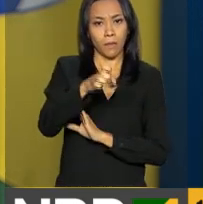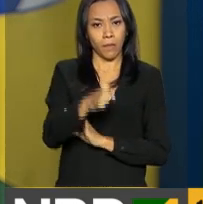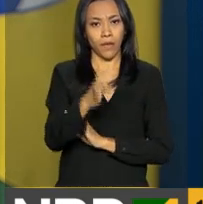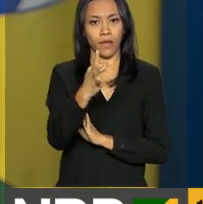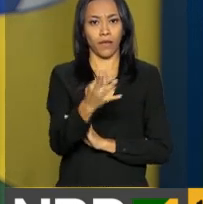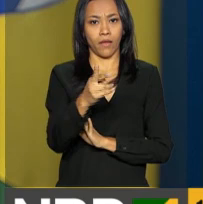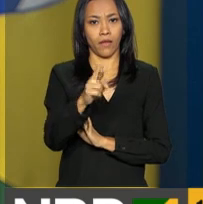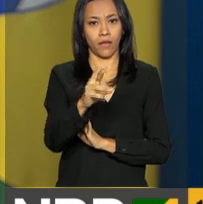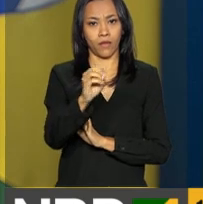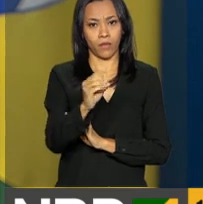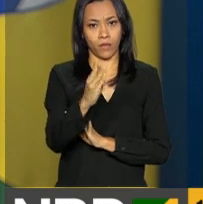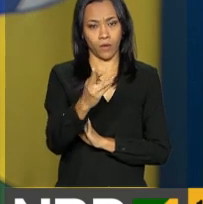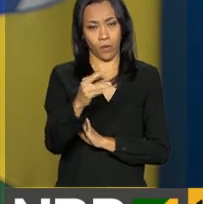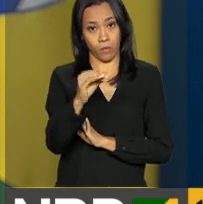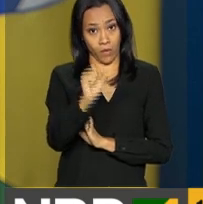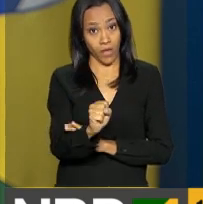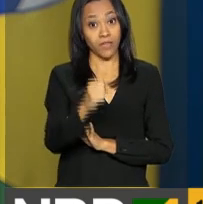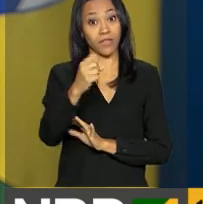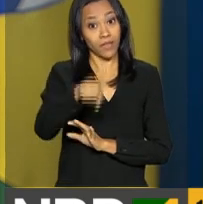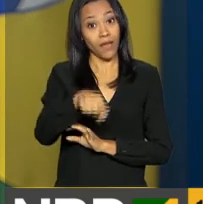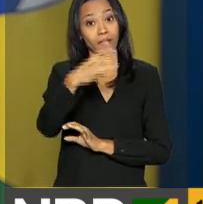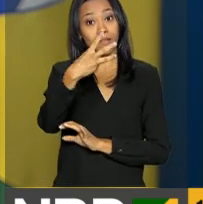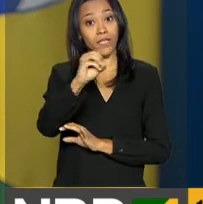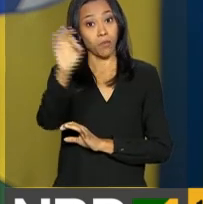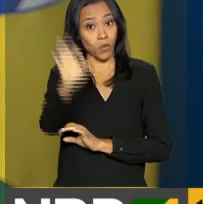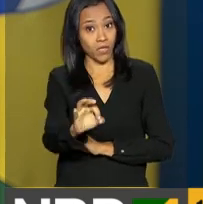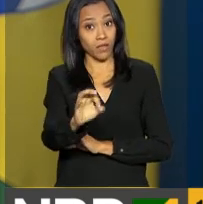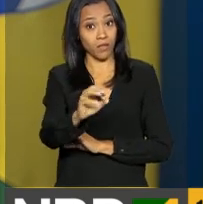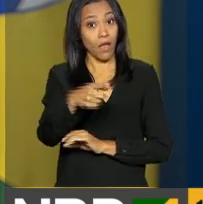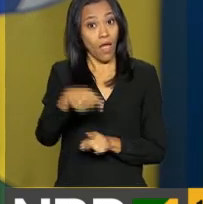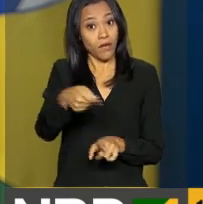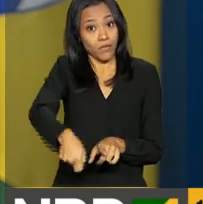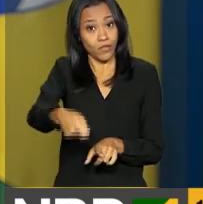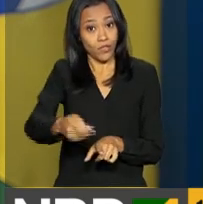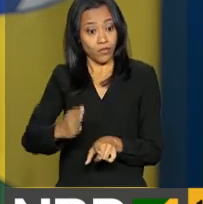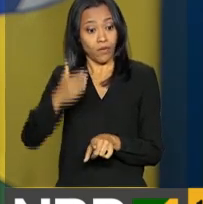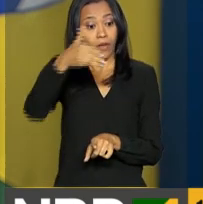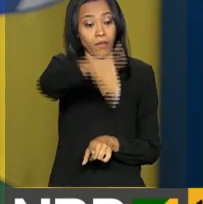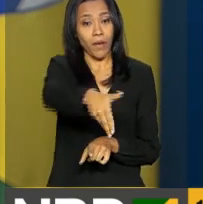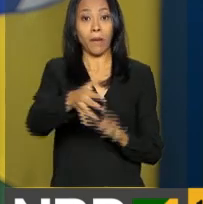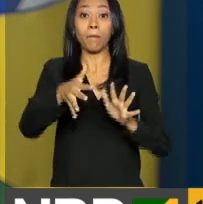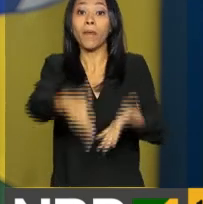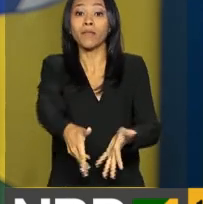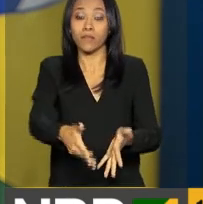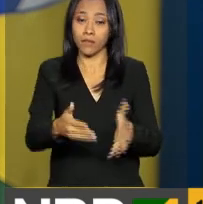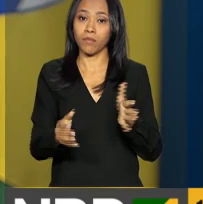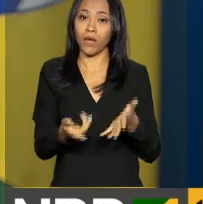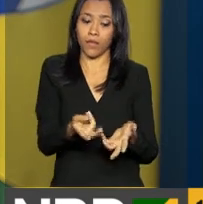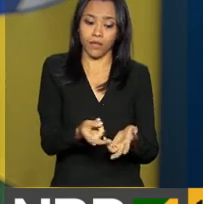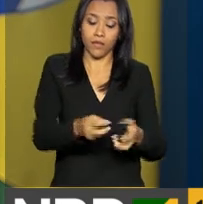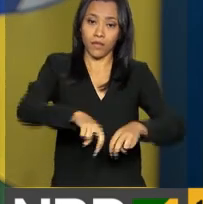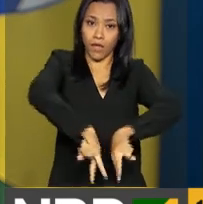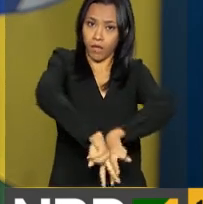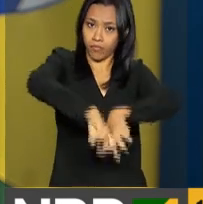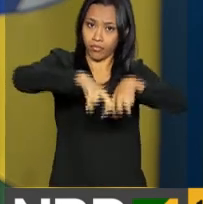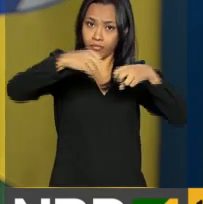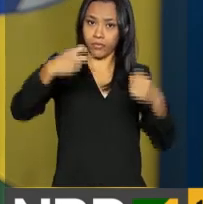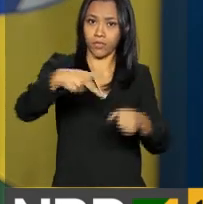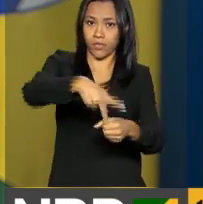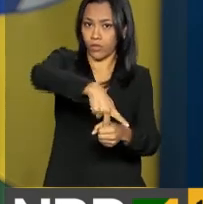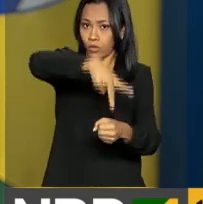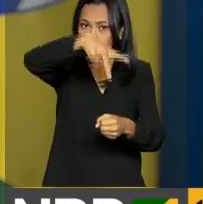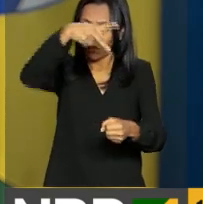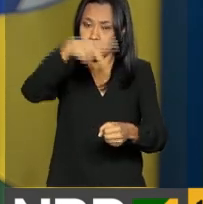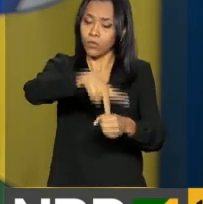dessa exploração, esta exigência saiu até em favor da Petrobras, porque é muito provável que, em certos empreendimentos, a